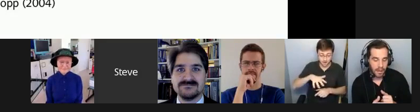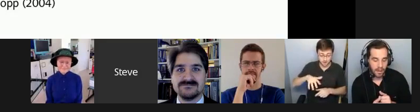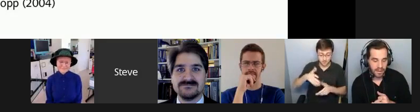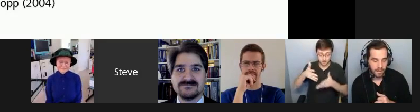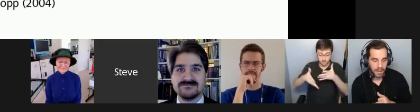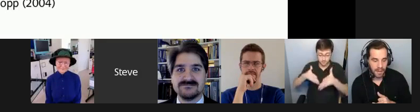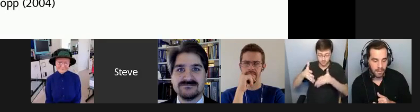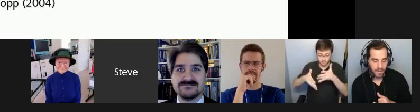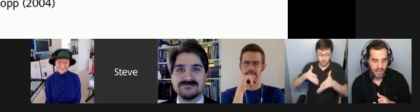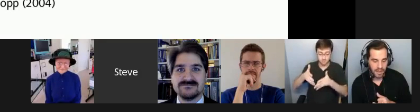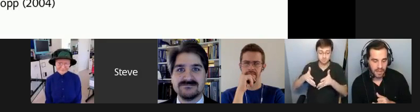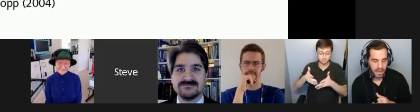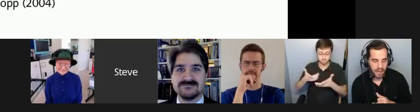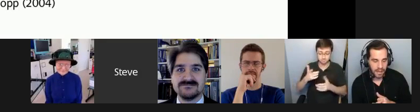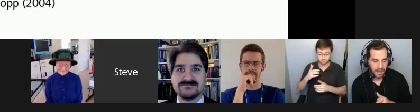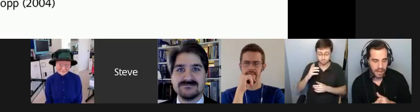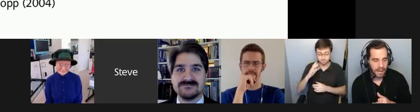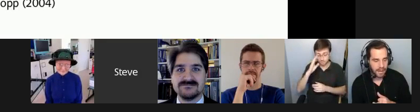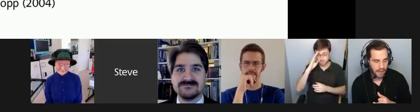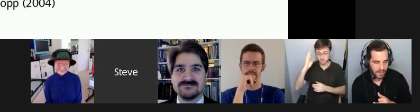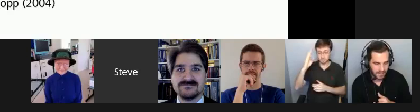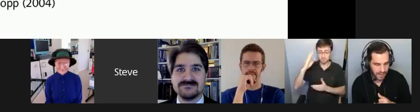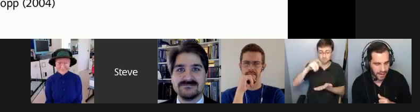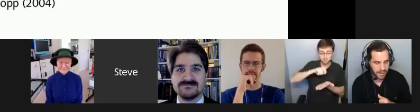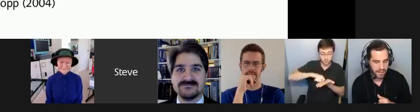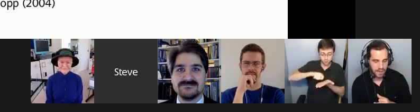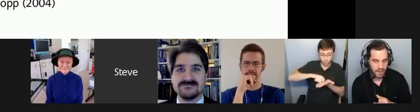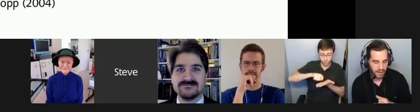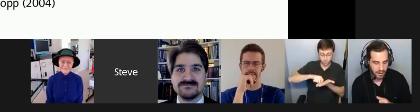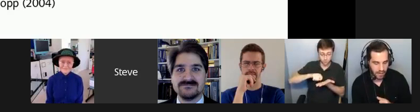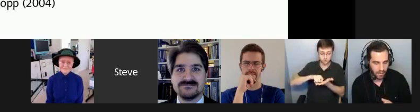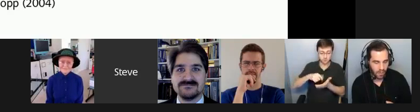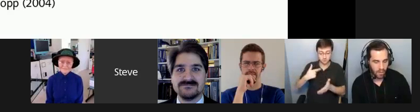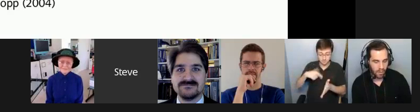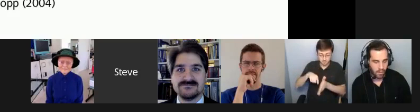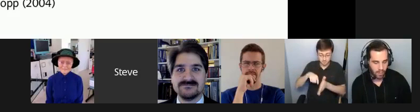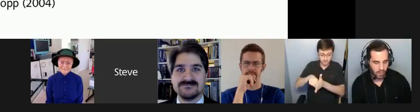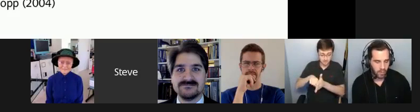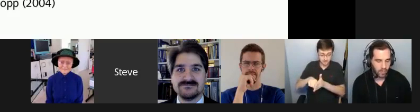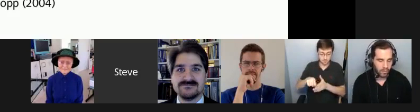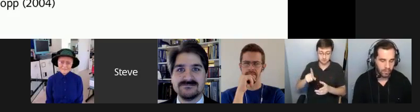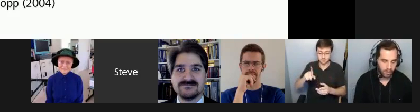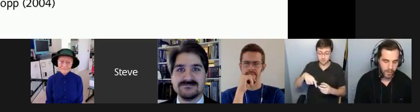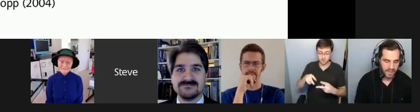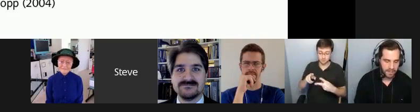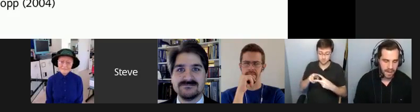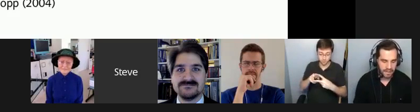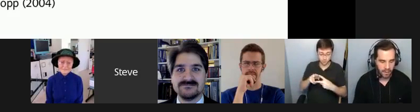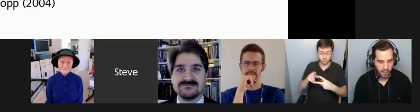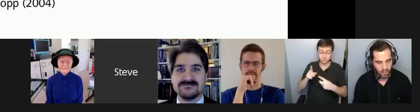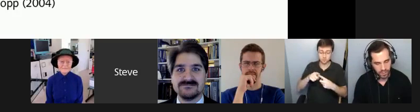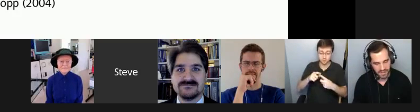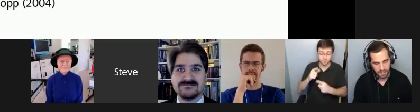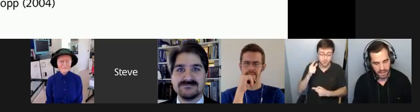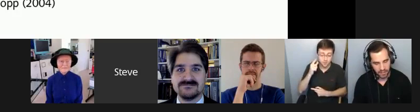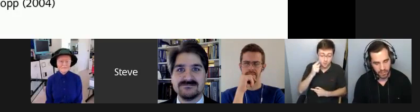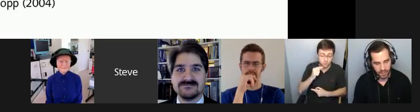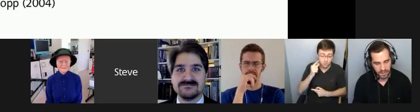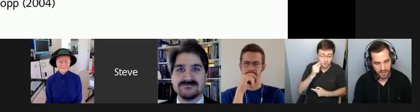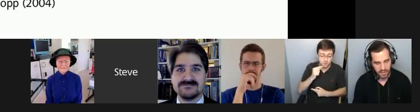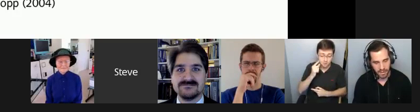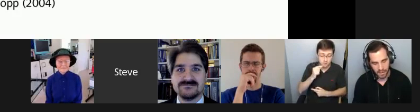Ok. Nós também temos ali a área da língua de sinais, com os